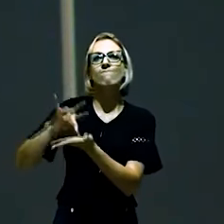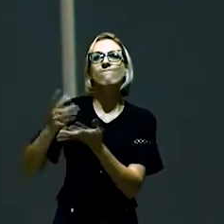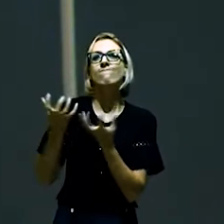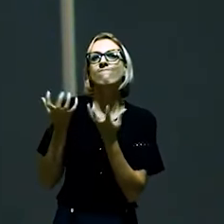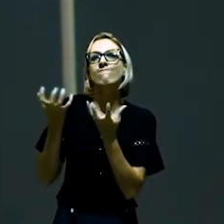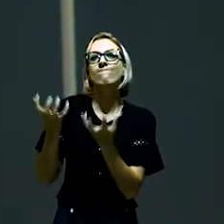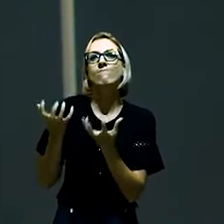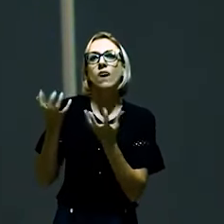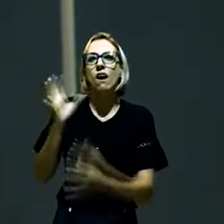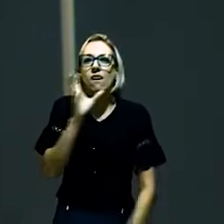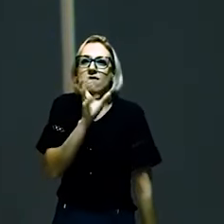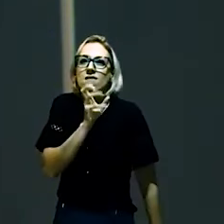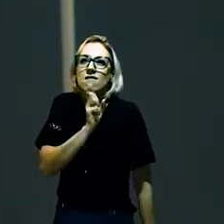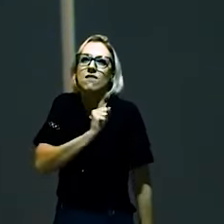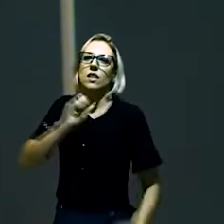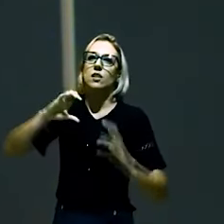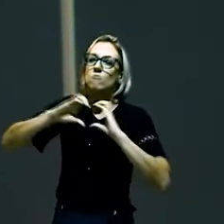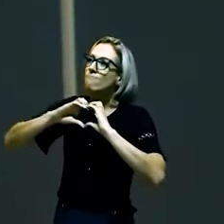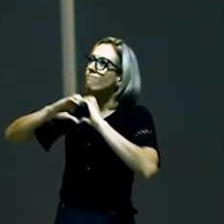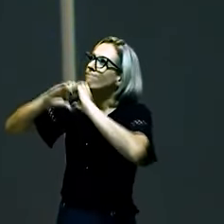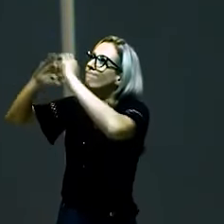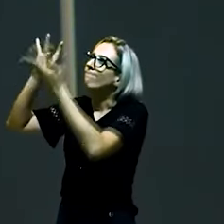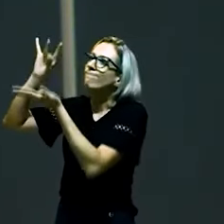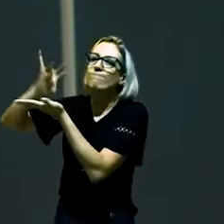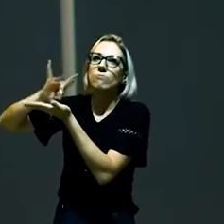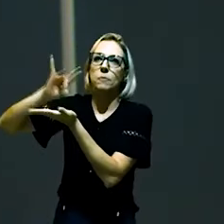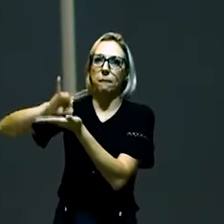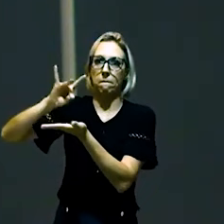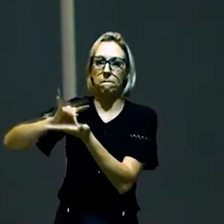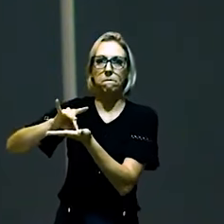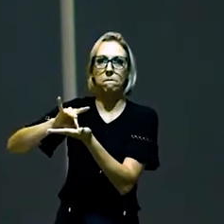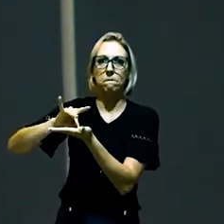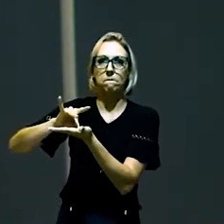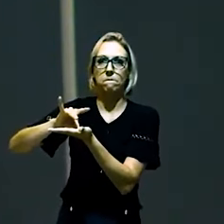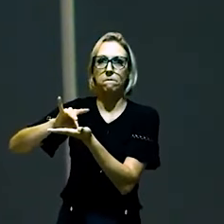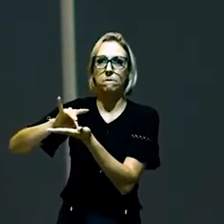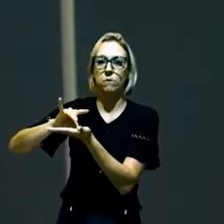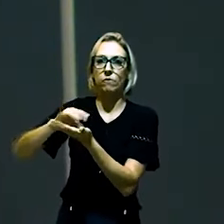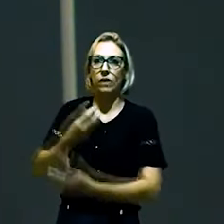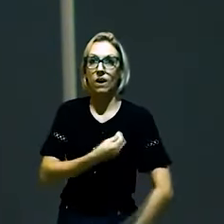eu quero te amar de todo o coração. Que se não for assim, eu não vou alcançar a vida eterna.